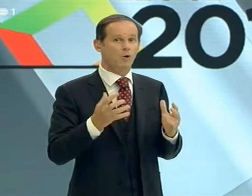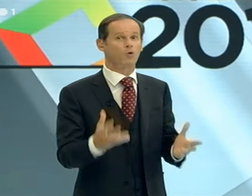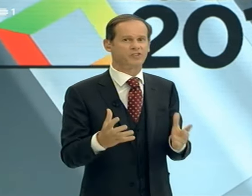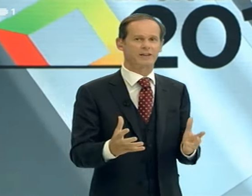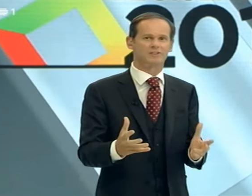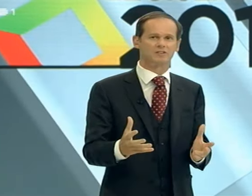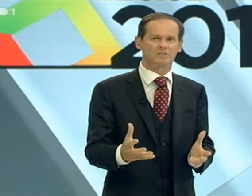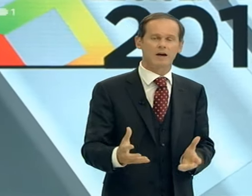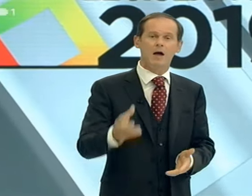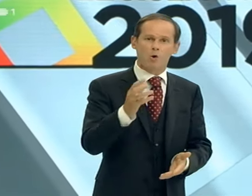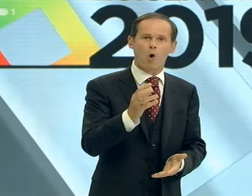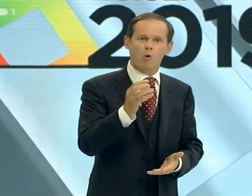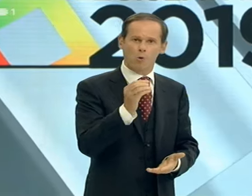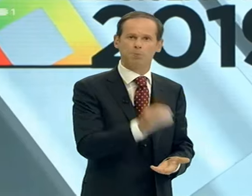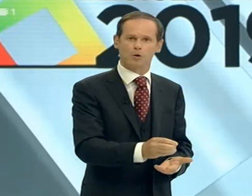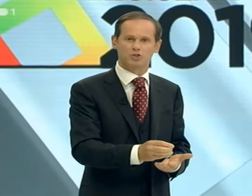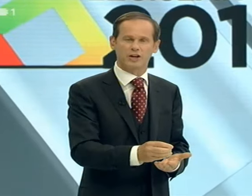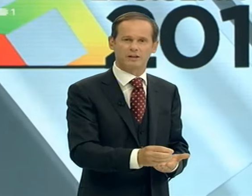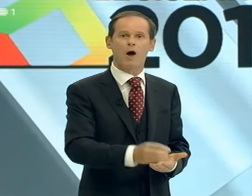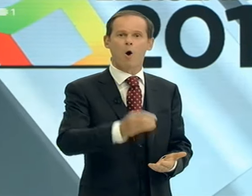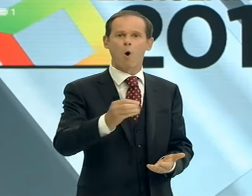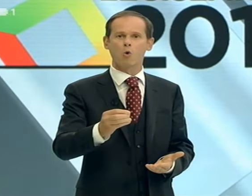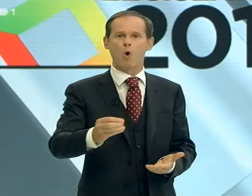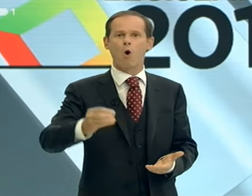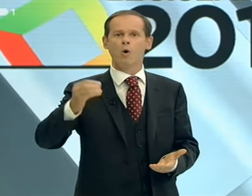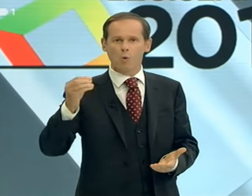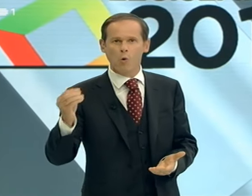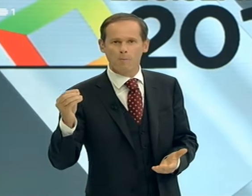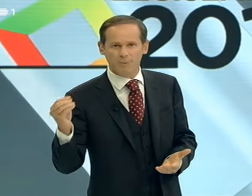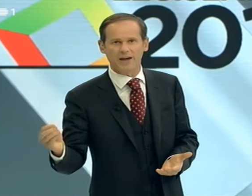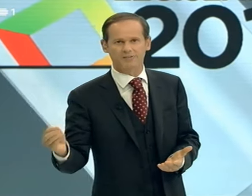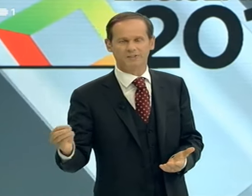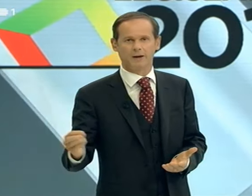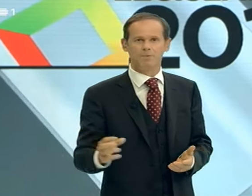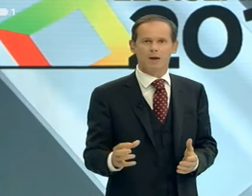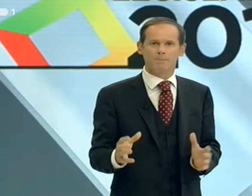CDU, consegue de certeza com o Bloco de Esquerda ou com o PSD.